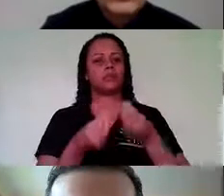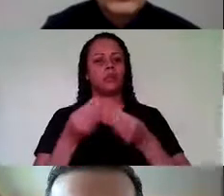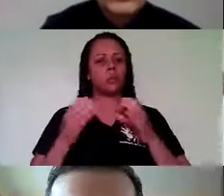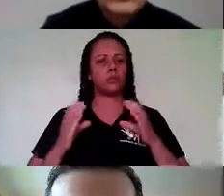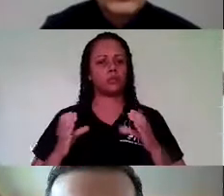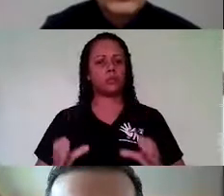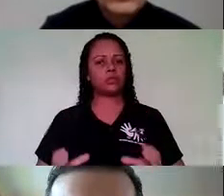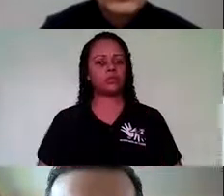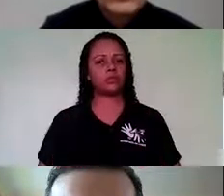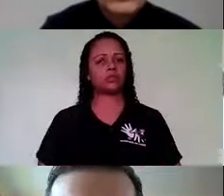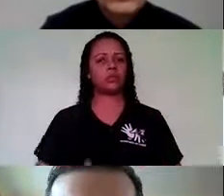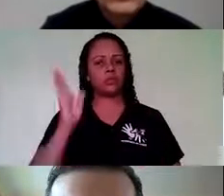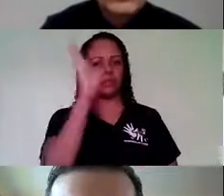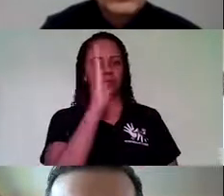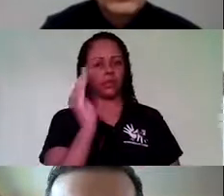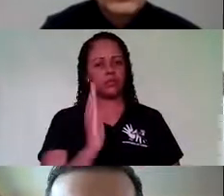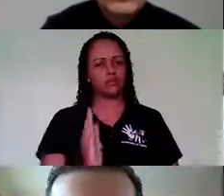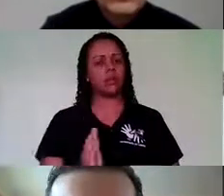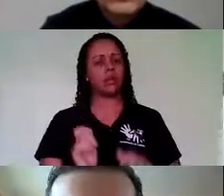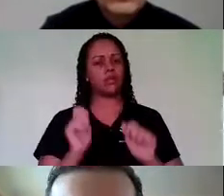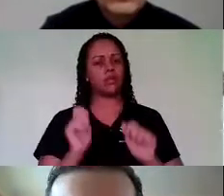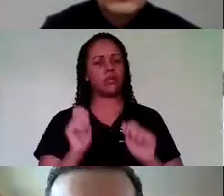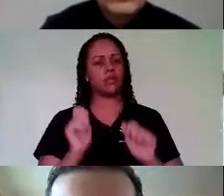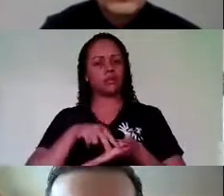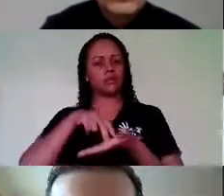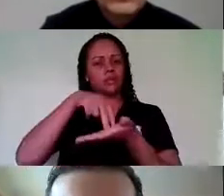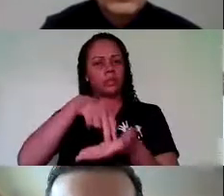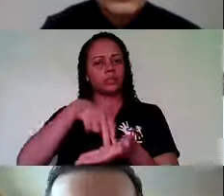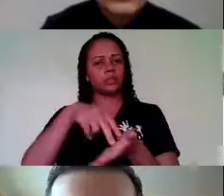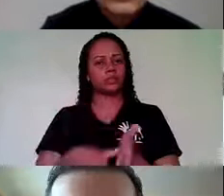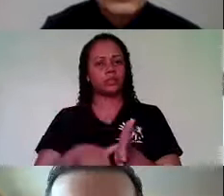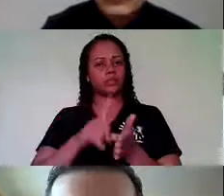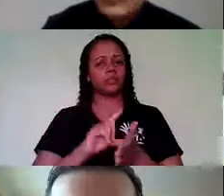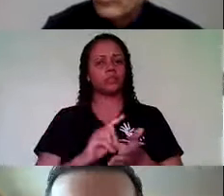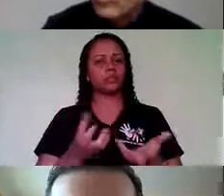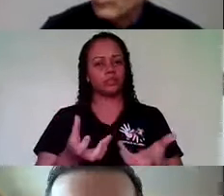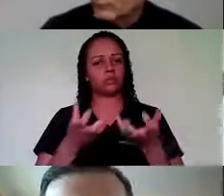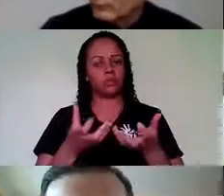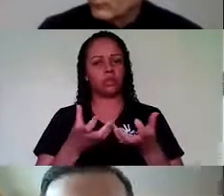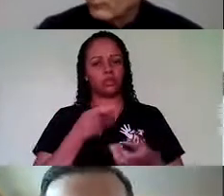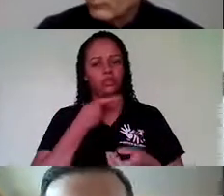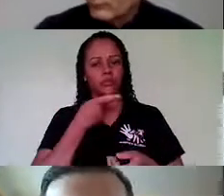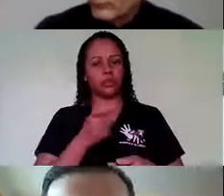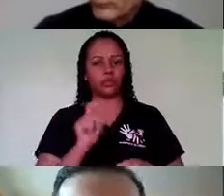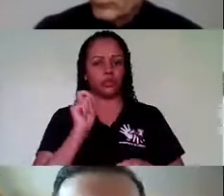poder me posicionar. Mas antes, queria fazer que o Cal estava falando aí dos 40 anos do Ano